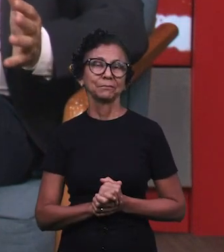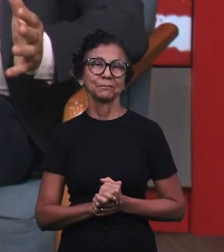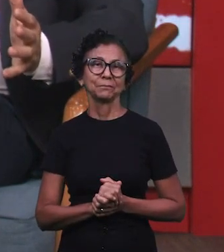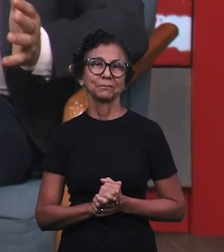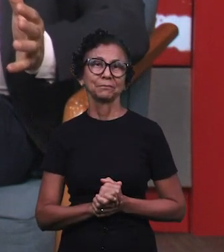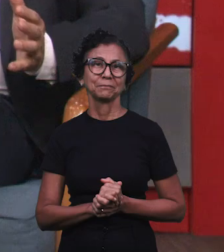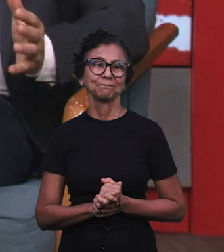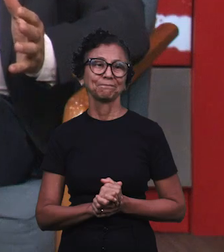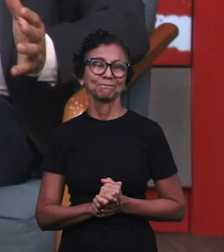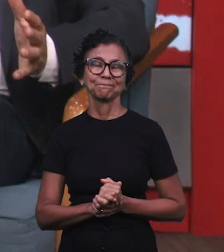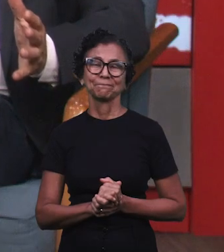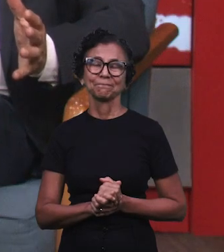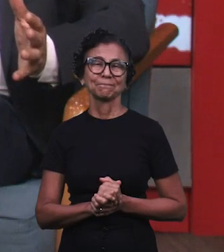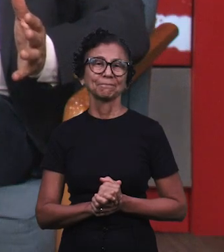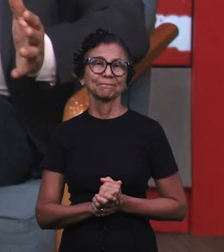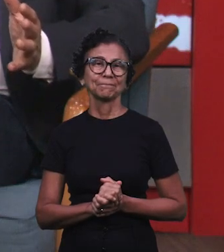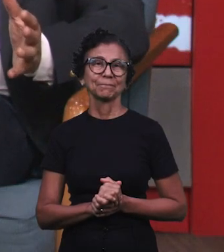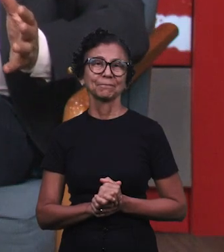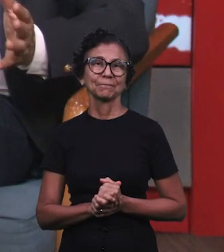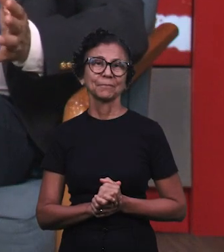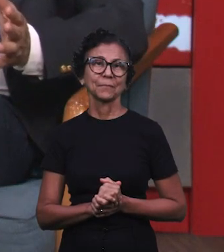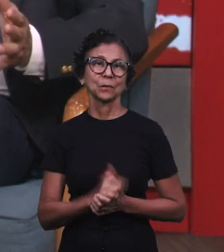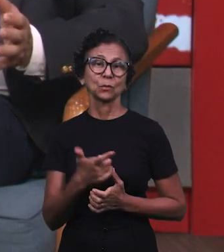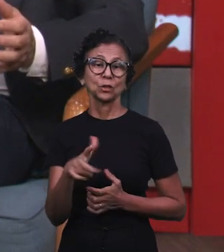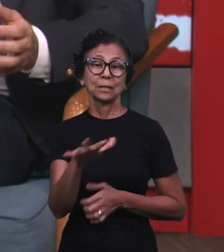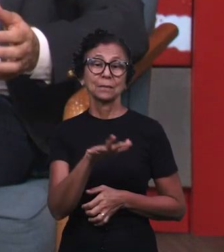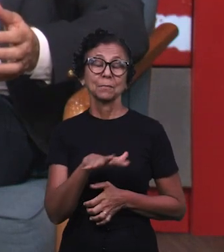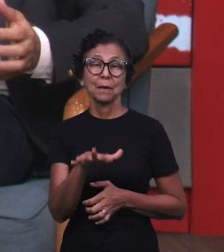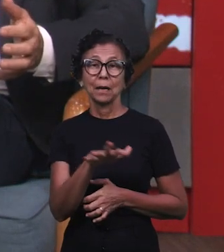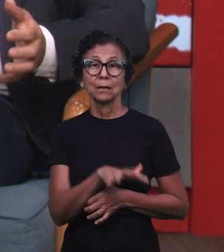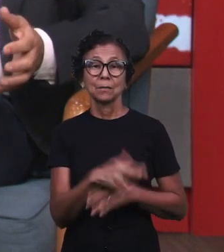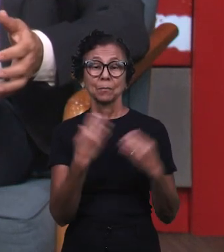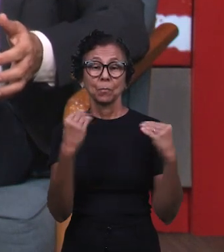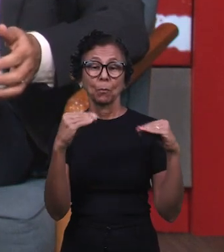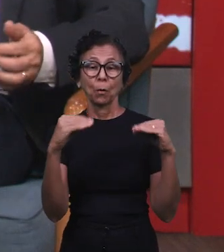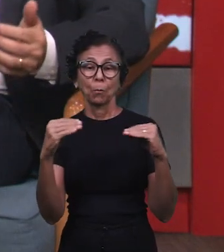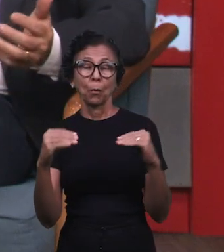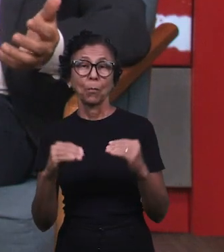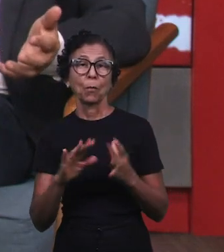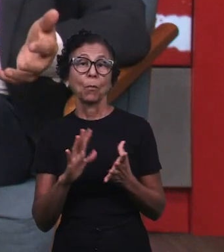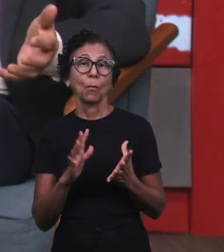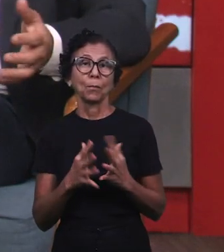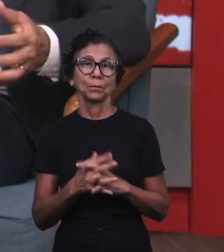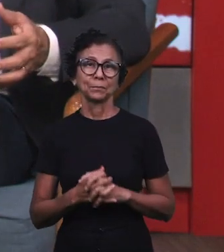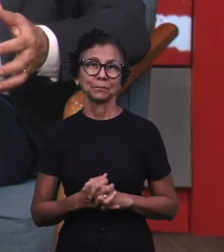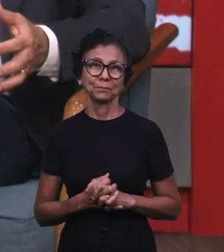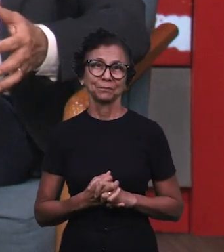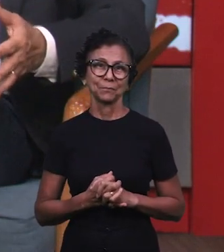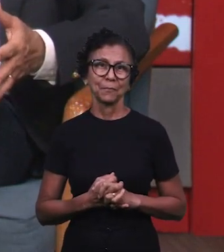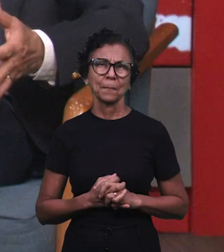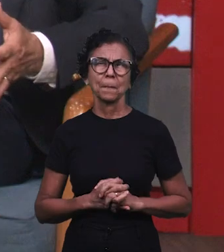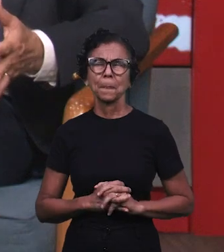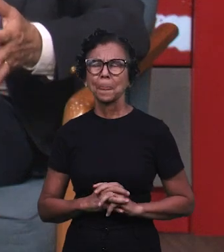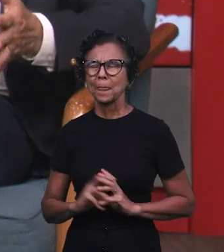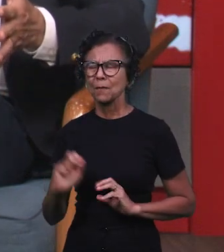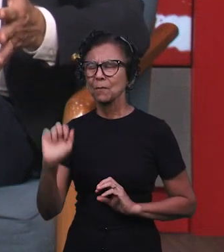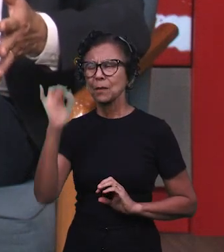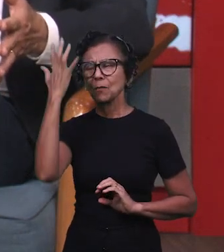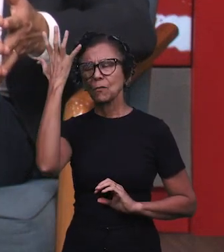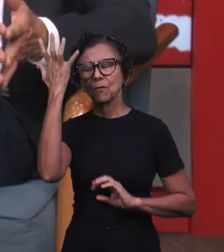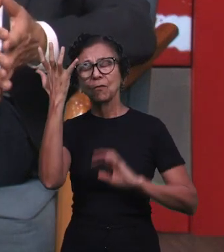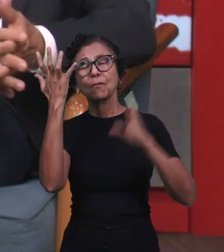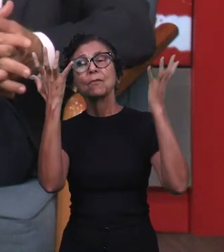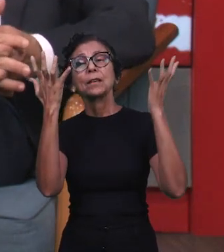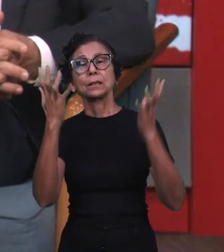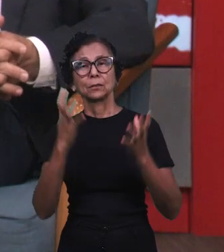Mas por que então há uma seleção de acontecimentos, de eventos que estão